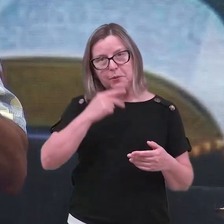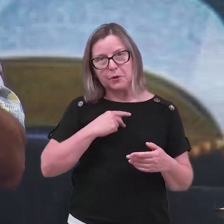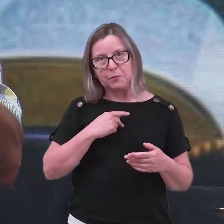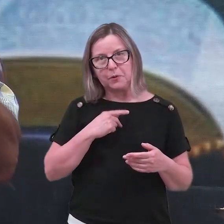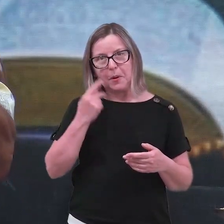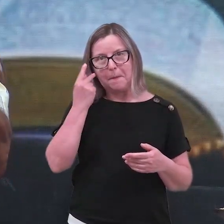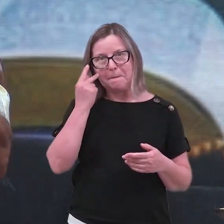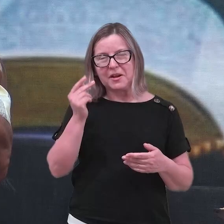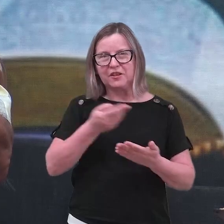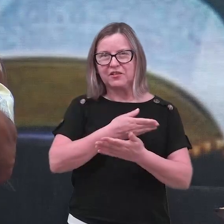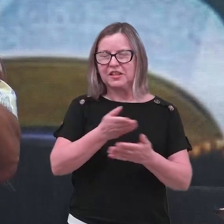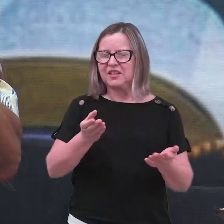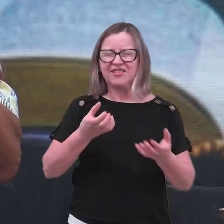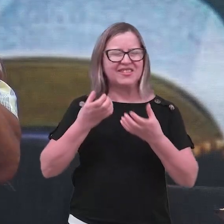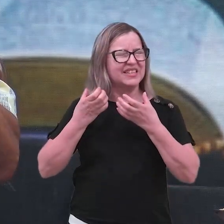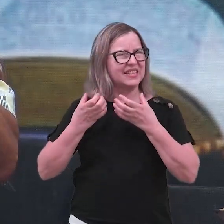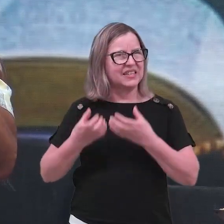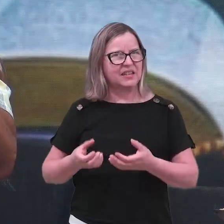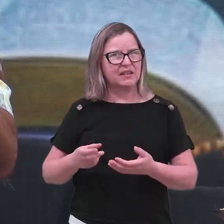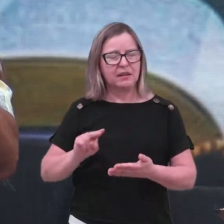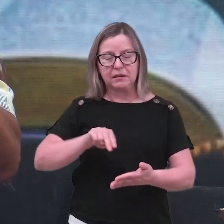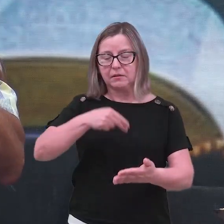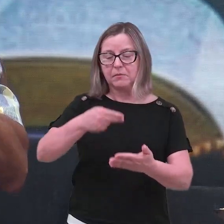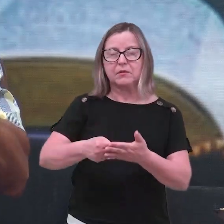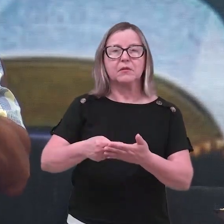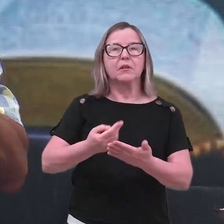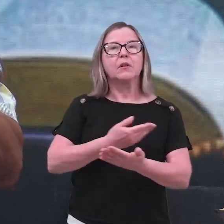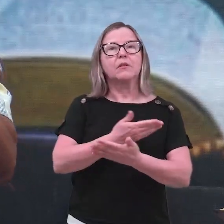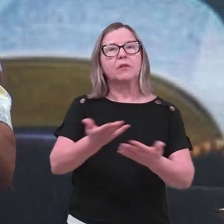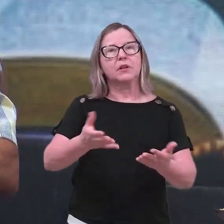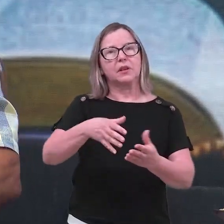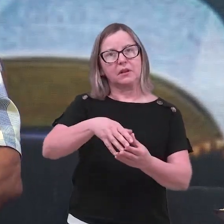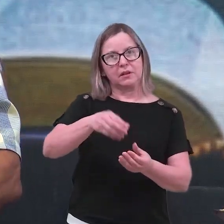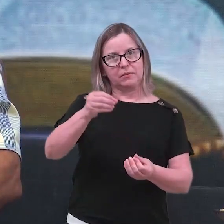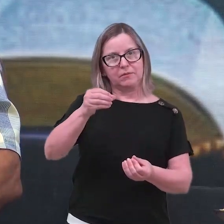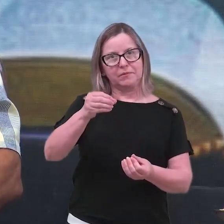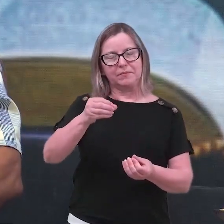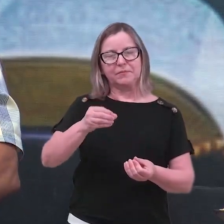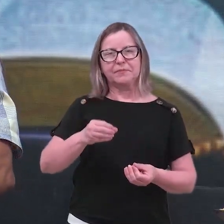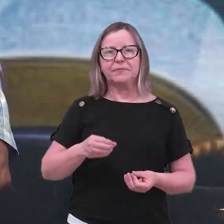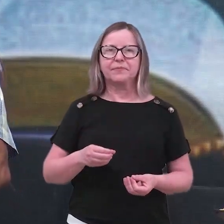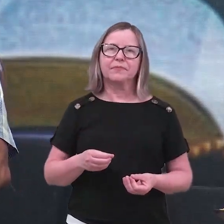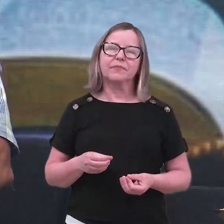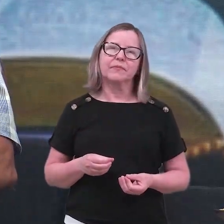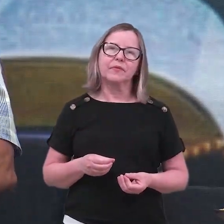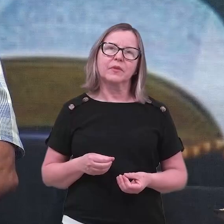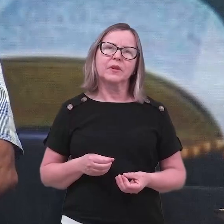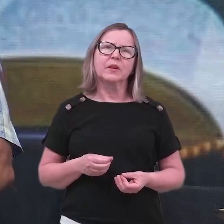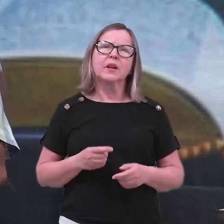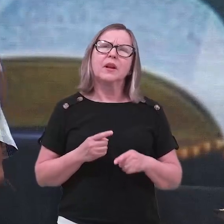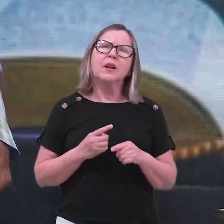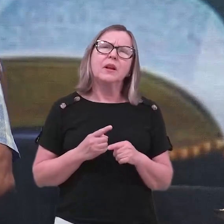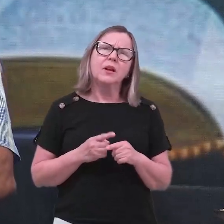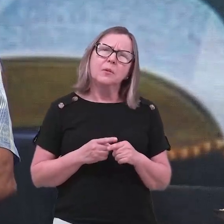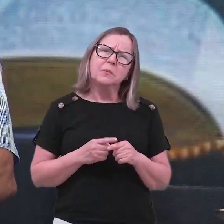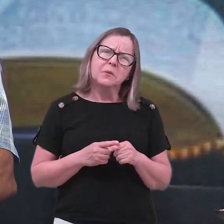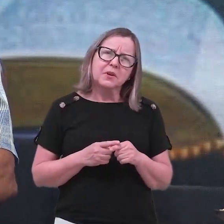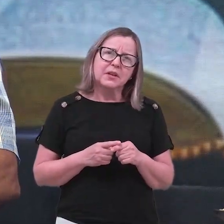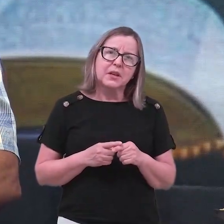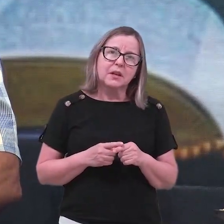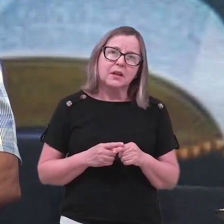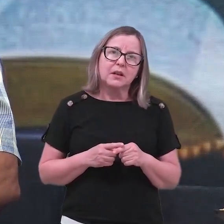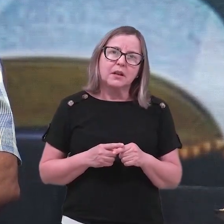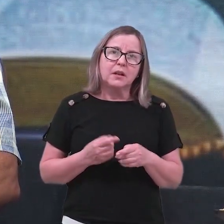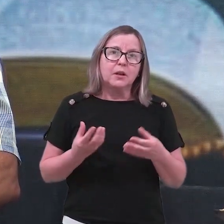vos fatigueis, desmaiando em vossa alma. Por que será, pastor Érico, que